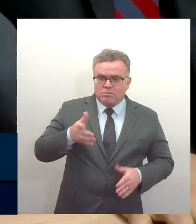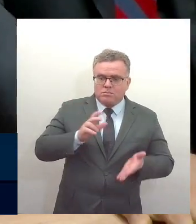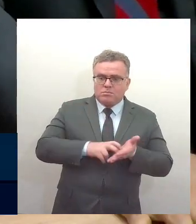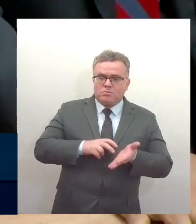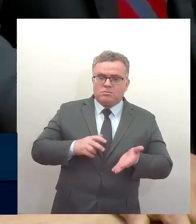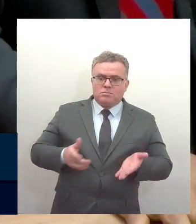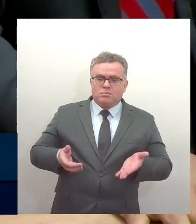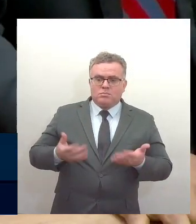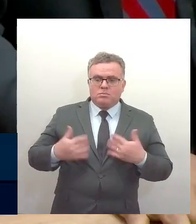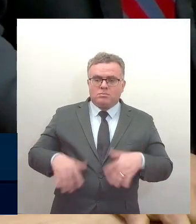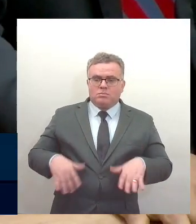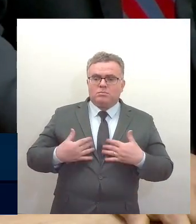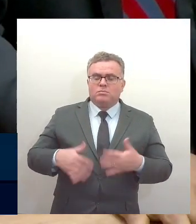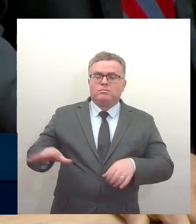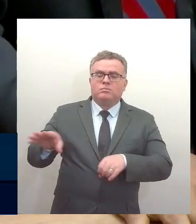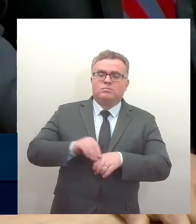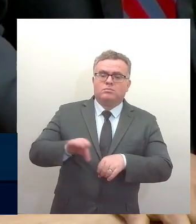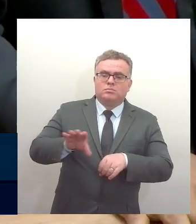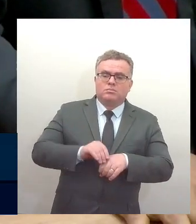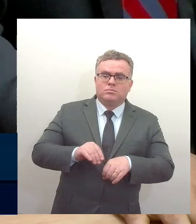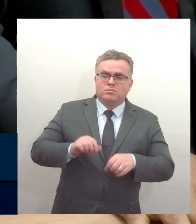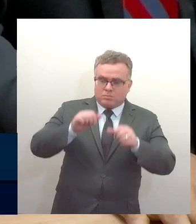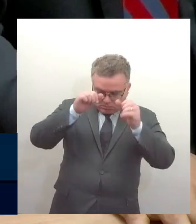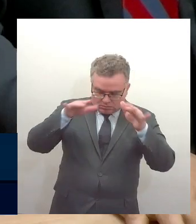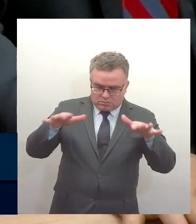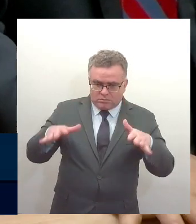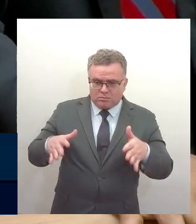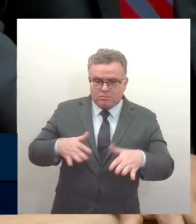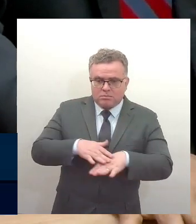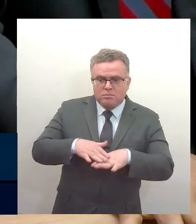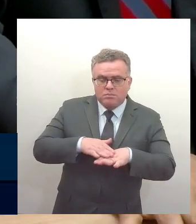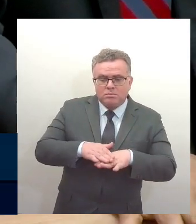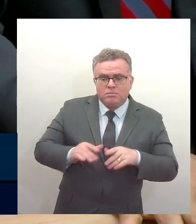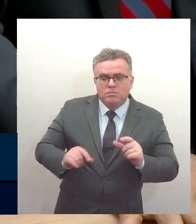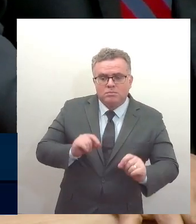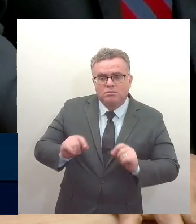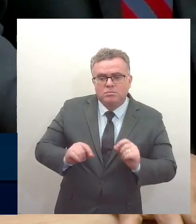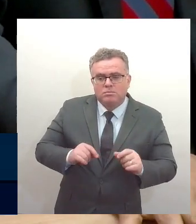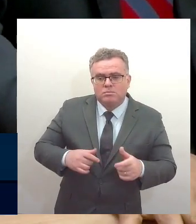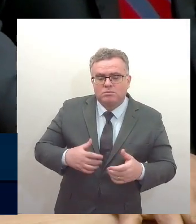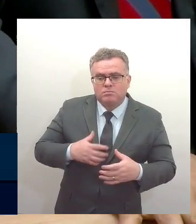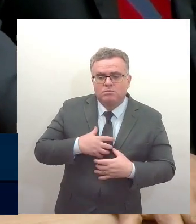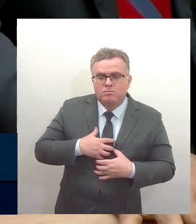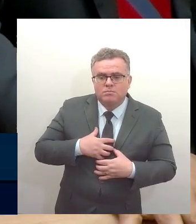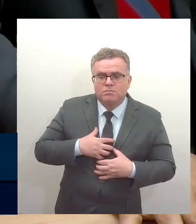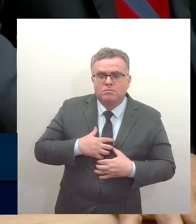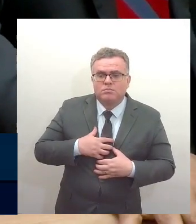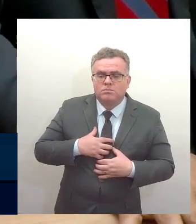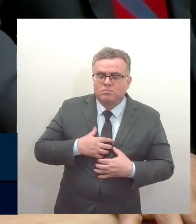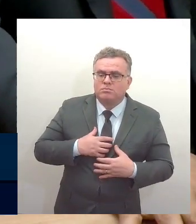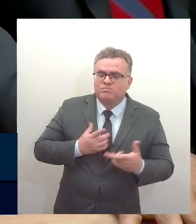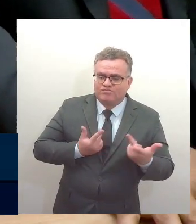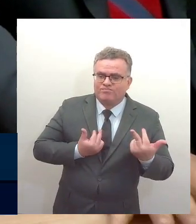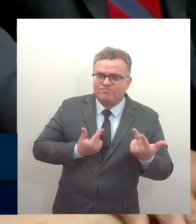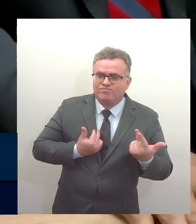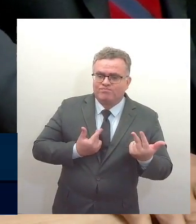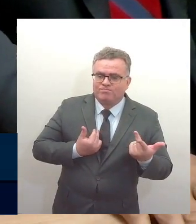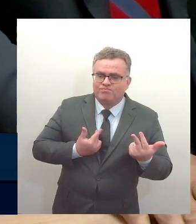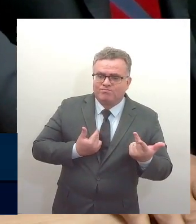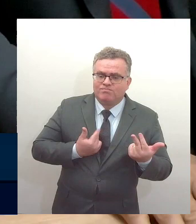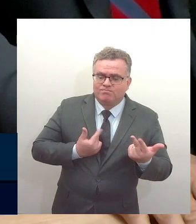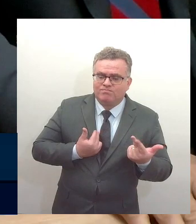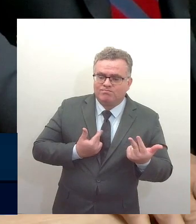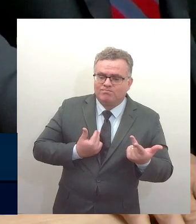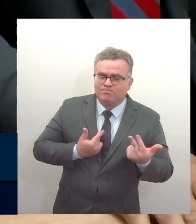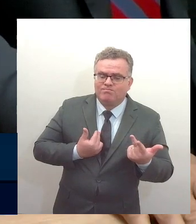autistas. E realmente a sensação que a gente passa, eu entendo. E quero dizer o seguinte, que foi um